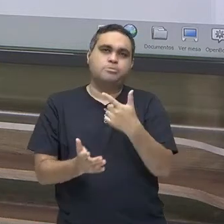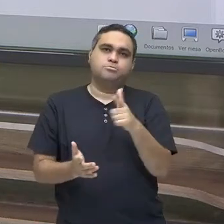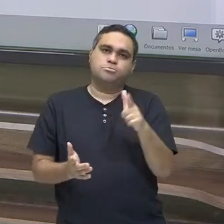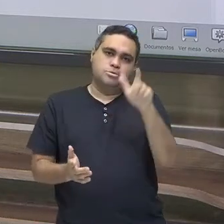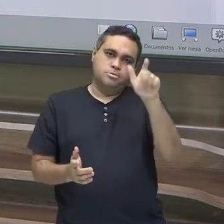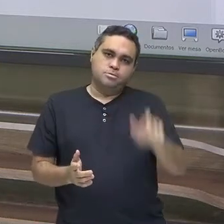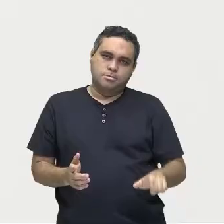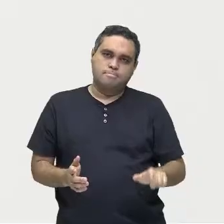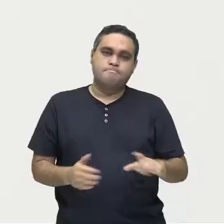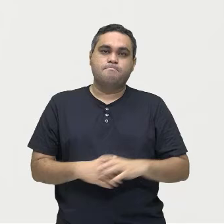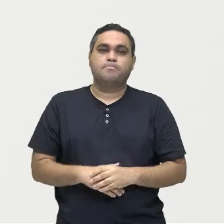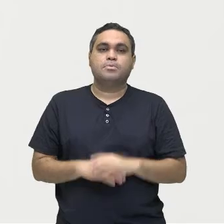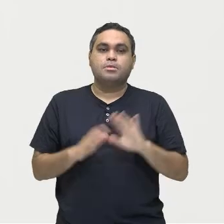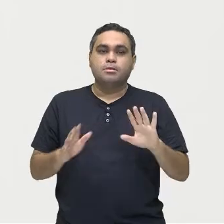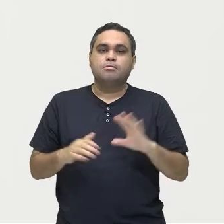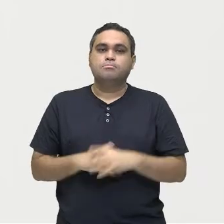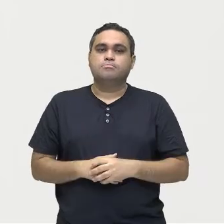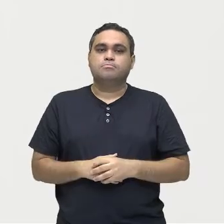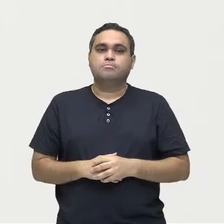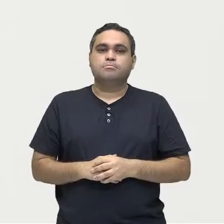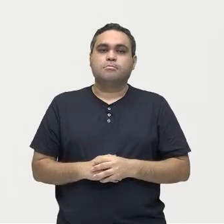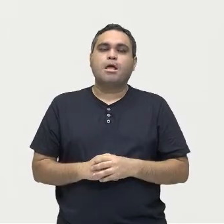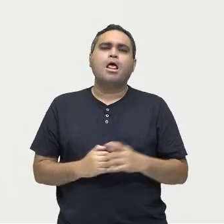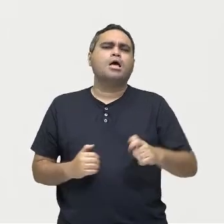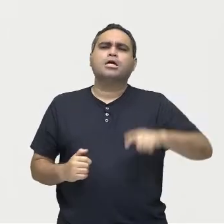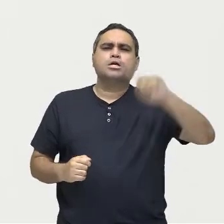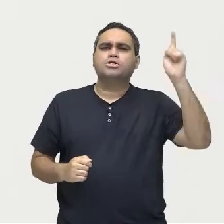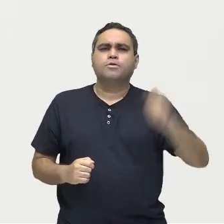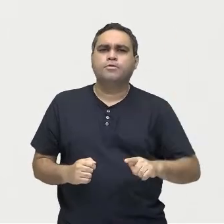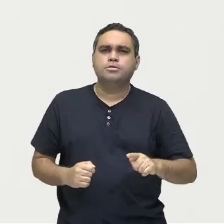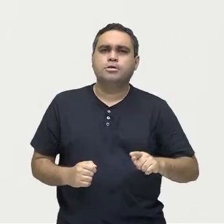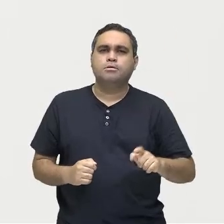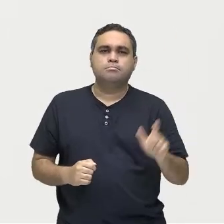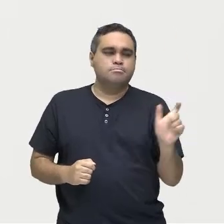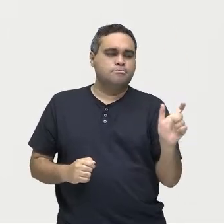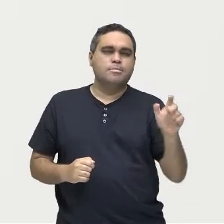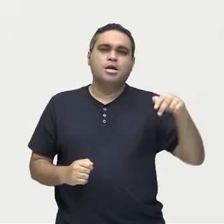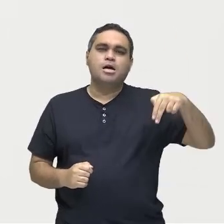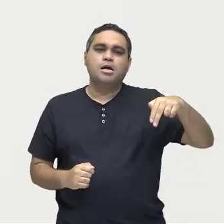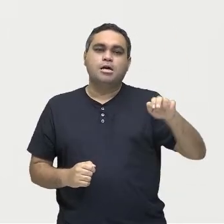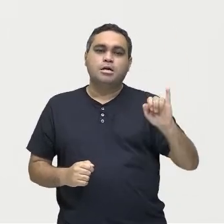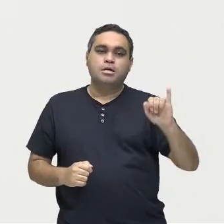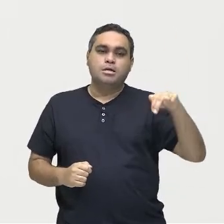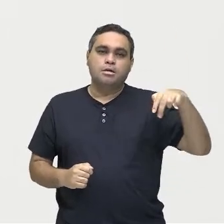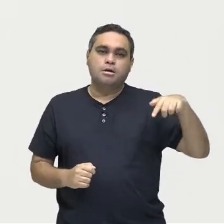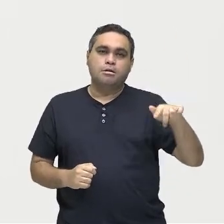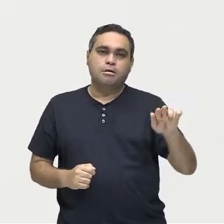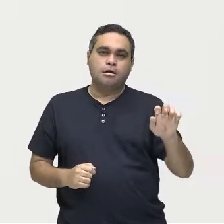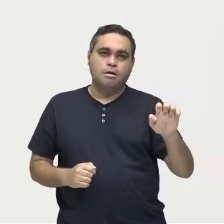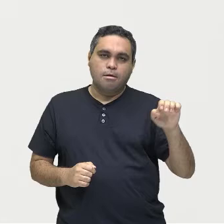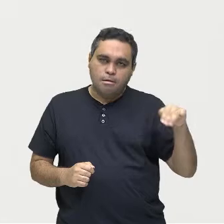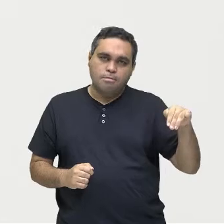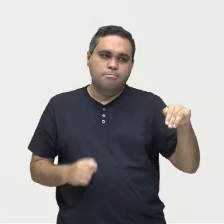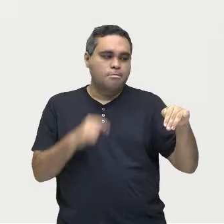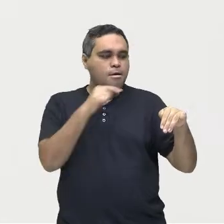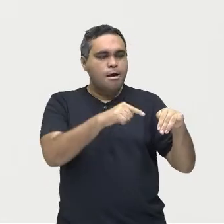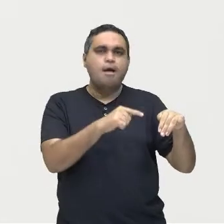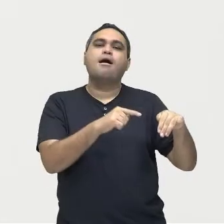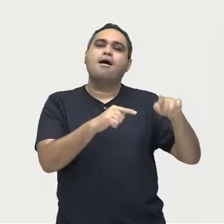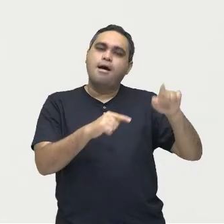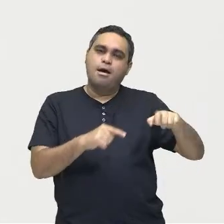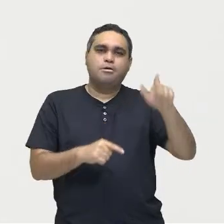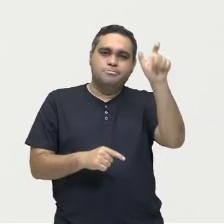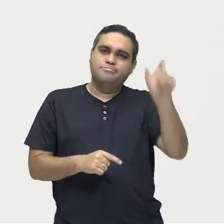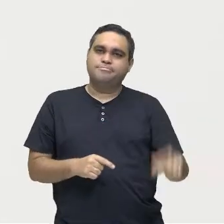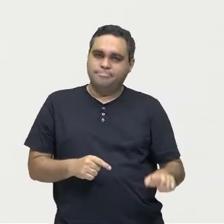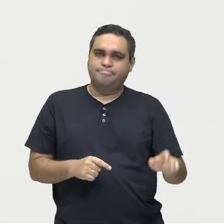oração. Não é? Você vai perguntar, quem trovejou de tanta raiva? Aí aparece ninguém, ninguém. Então, o termo que está concordando com o verbo trovejar